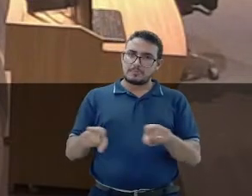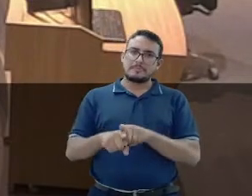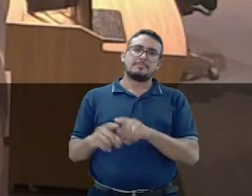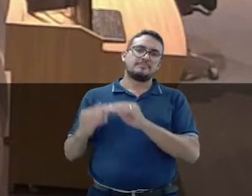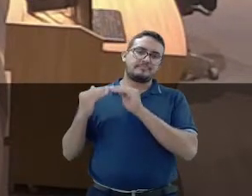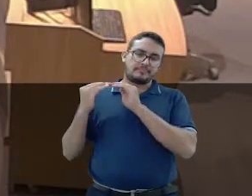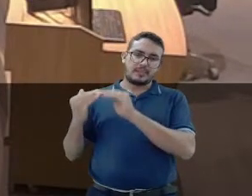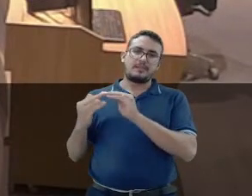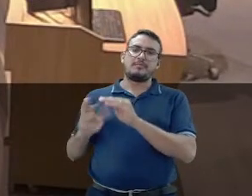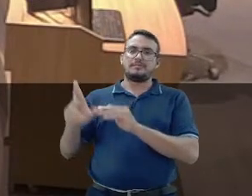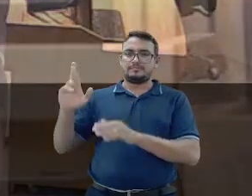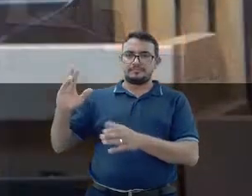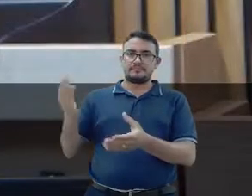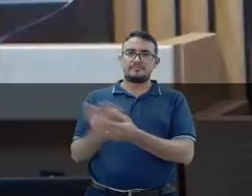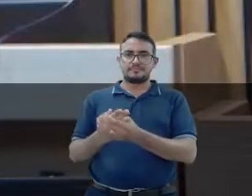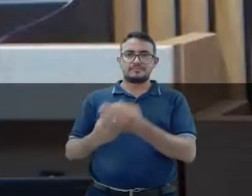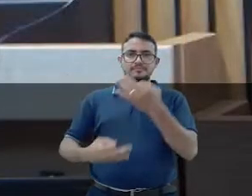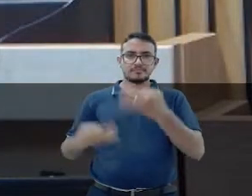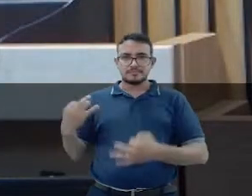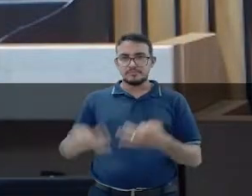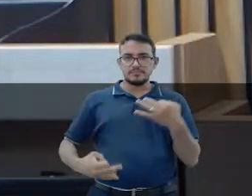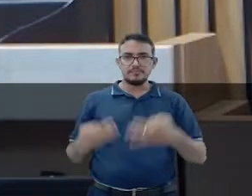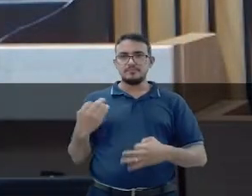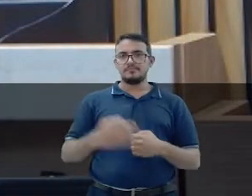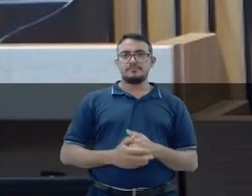o relator.